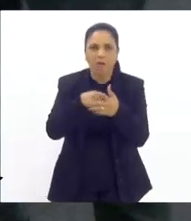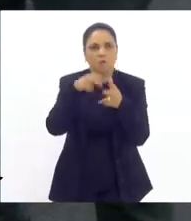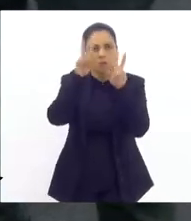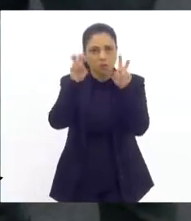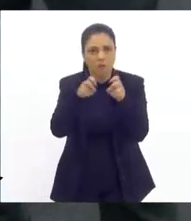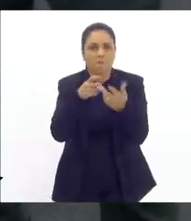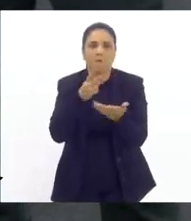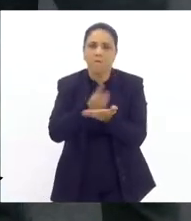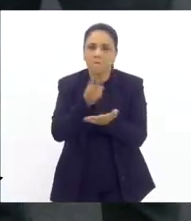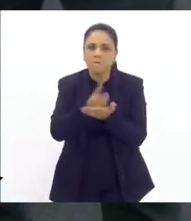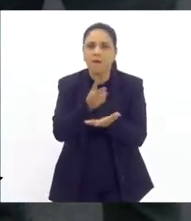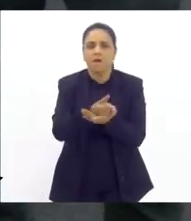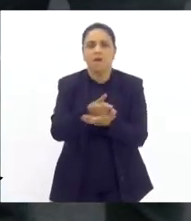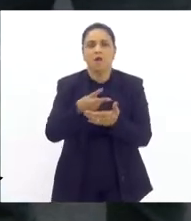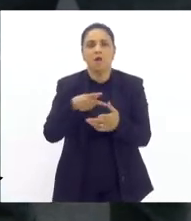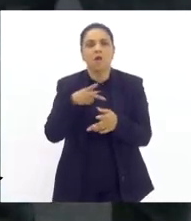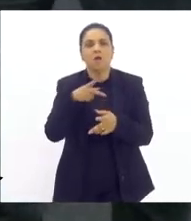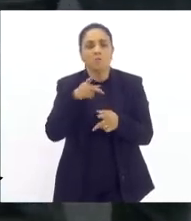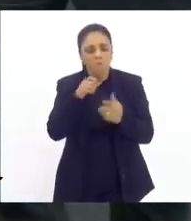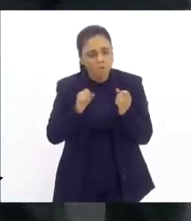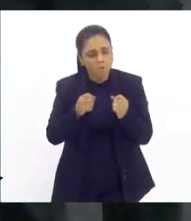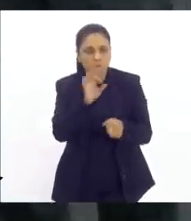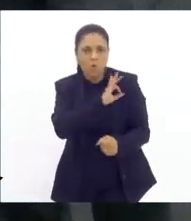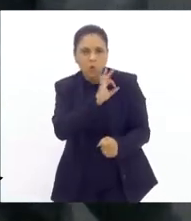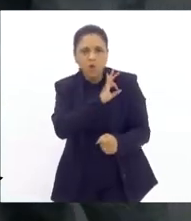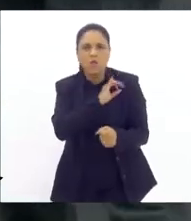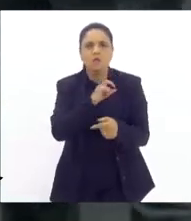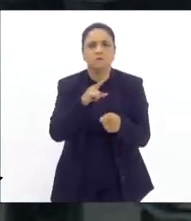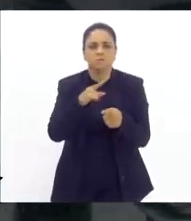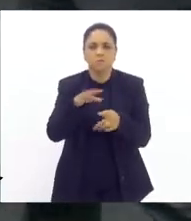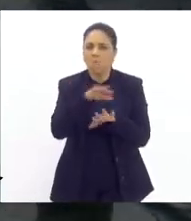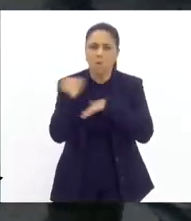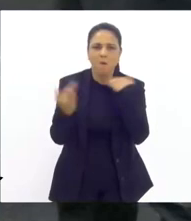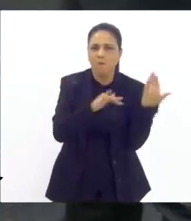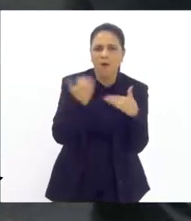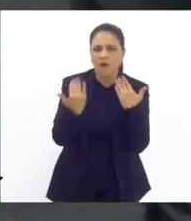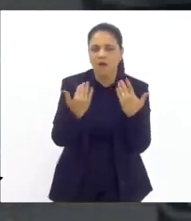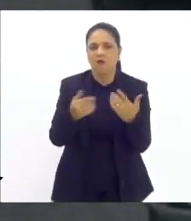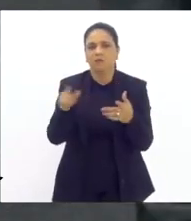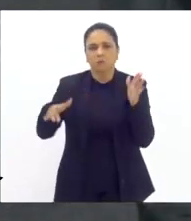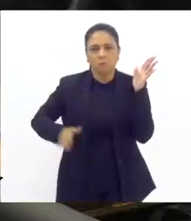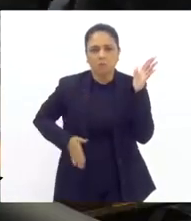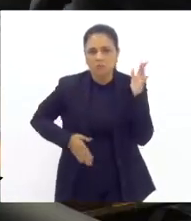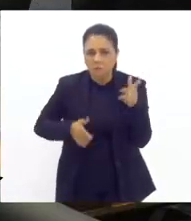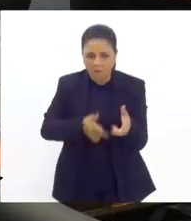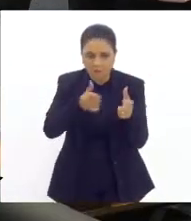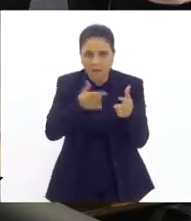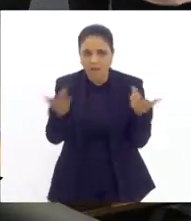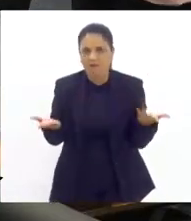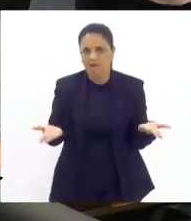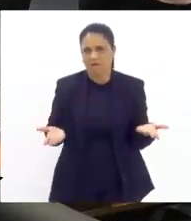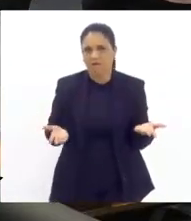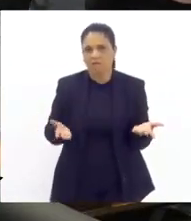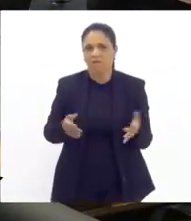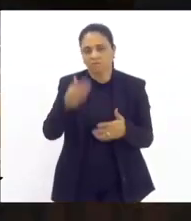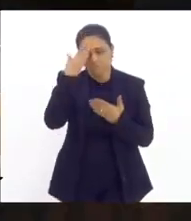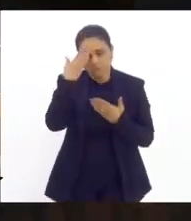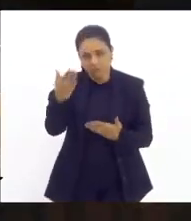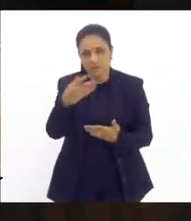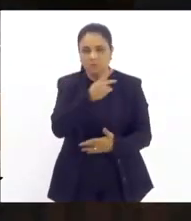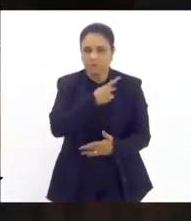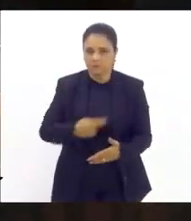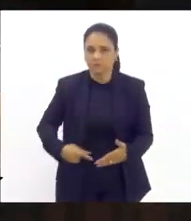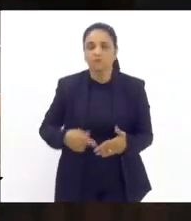tão nobre para lutar pelos nossos policiais que estão morrendo na mão da criminalidade Obrigado Presidente Obrigado aí Júlio Obrigado